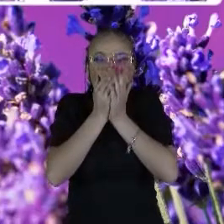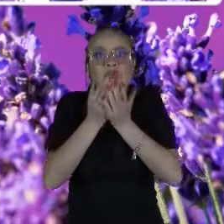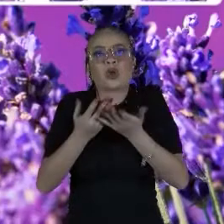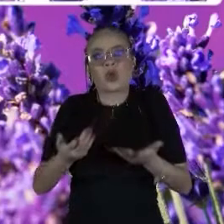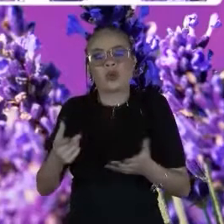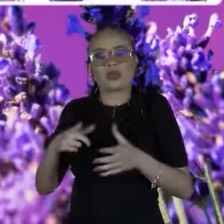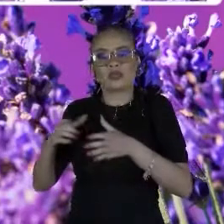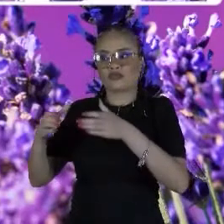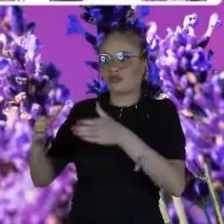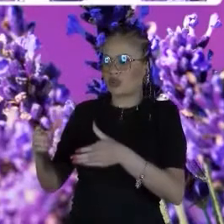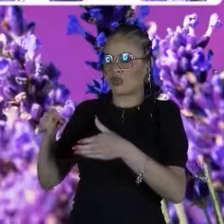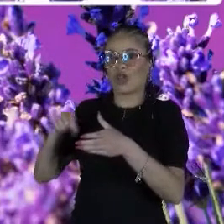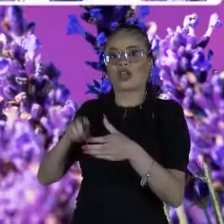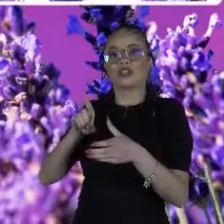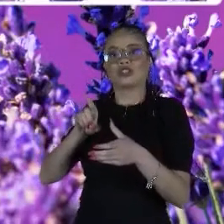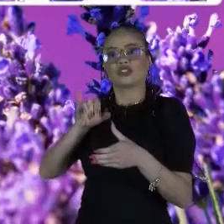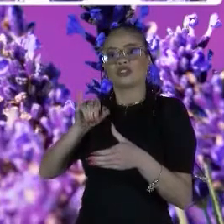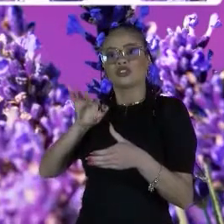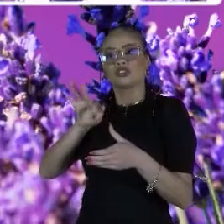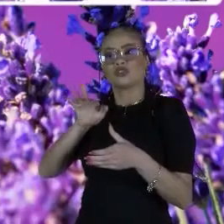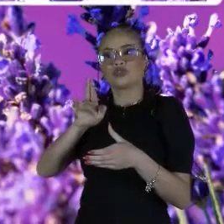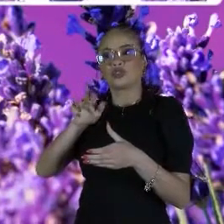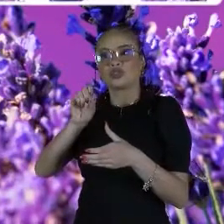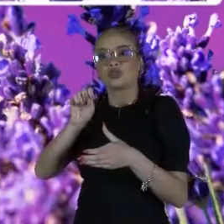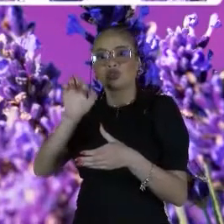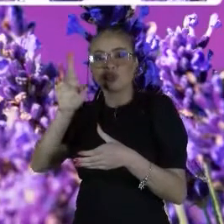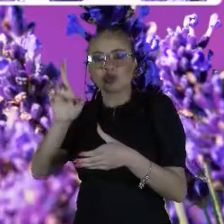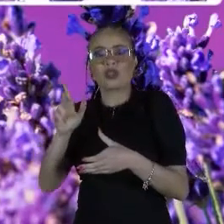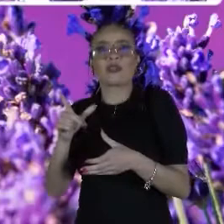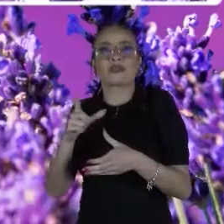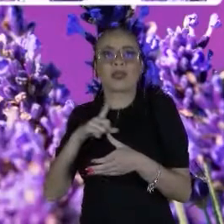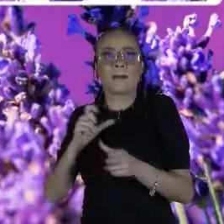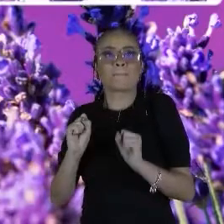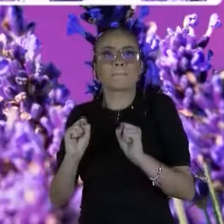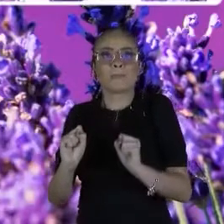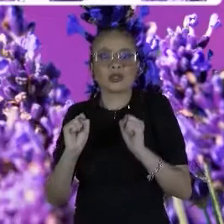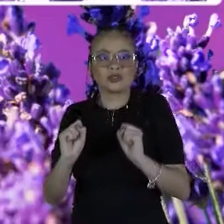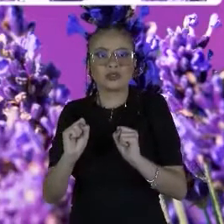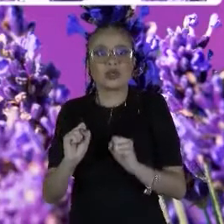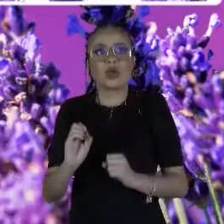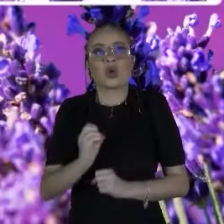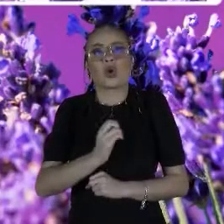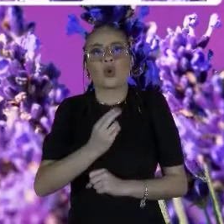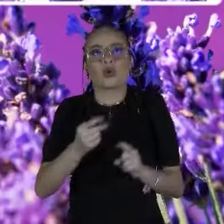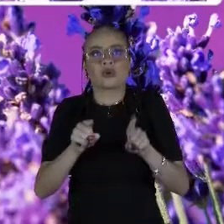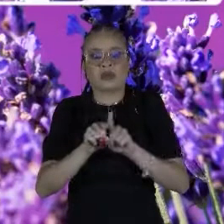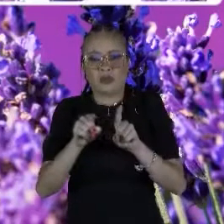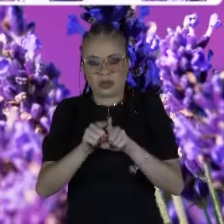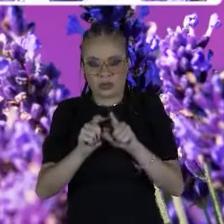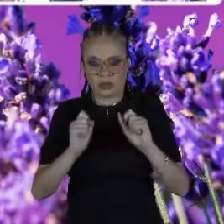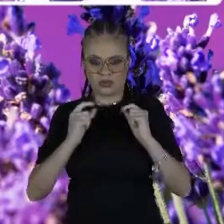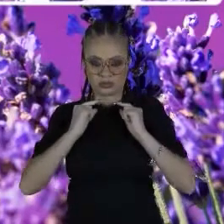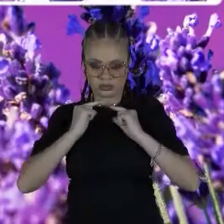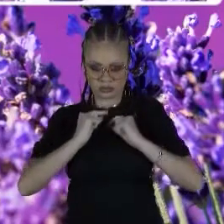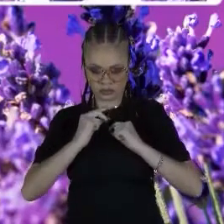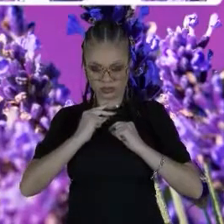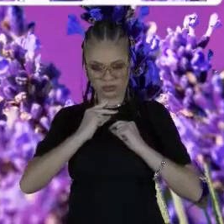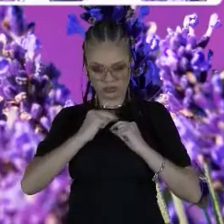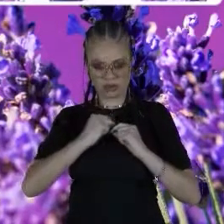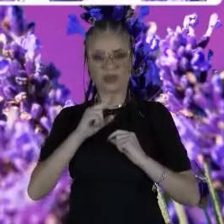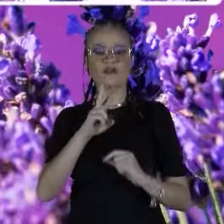ar o incríveis dentro da Terra no difusor pessoal e você pode colocar no seu pescoço além de um acessório lindo